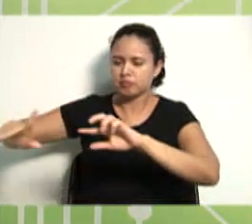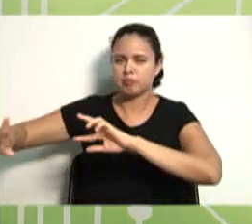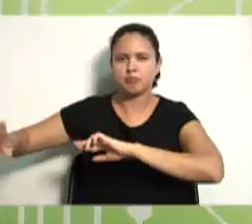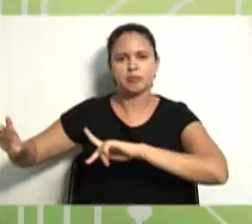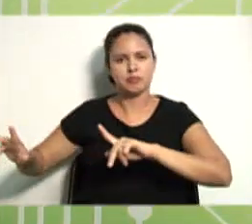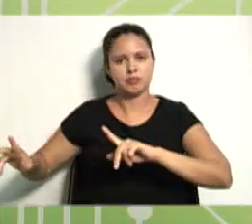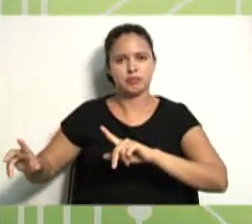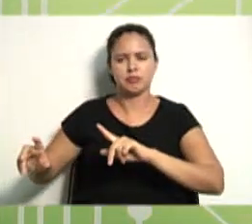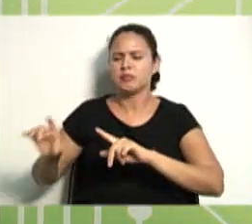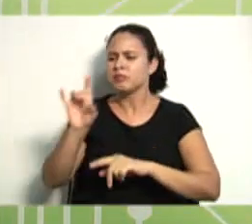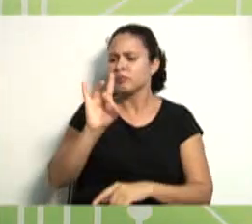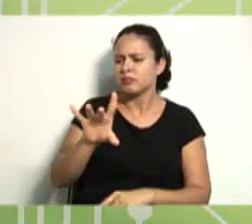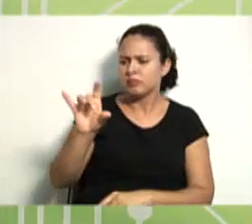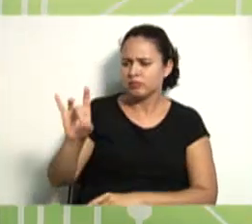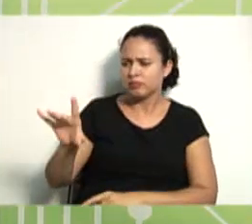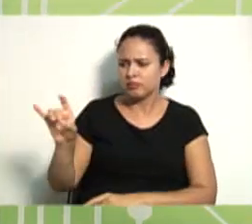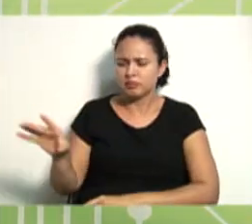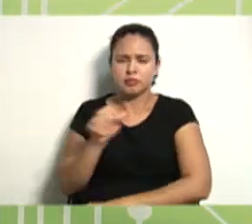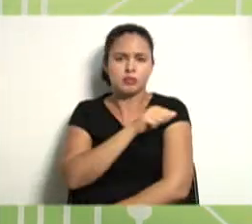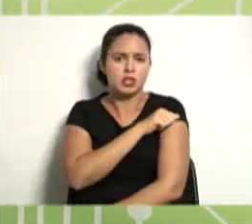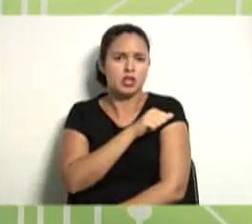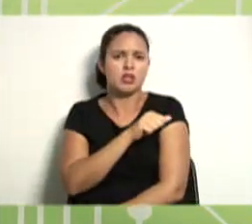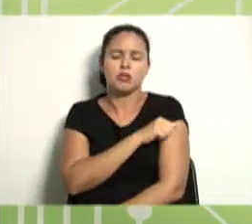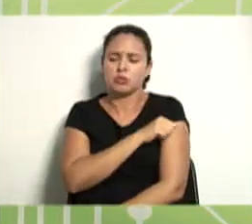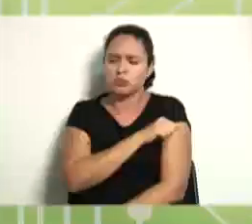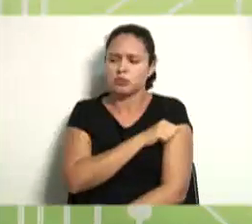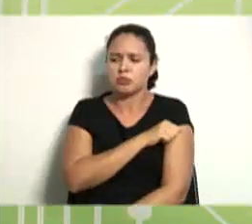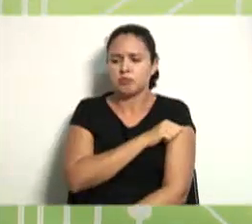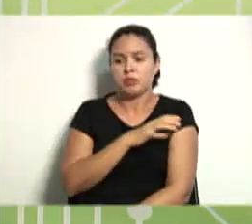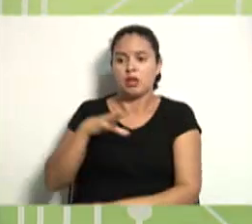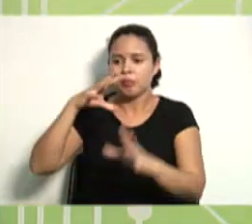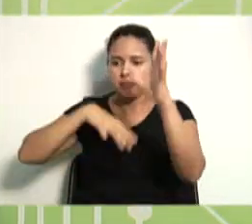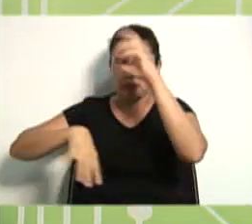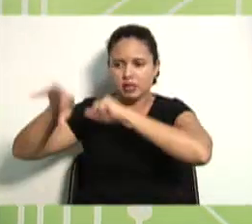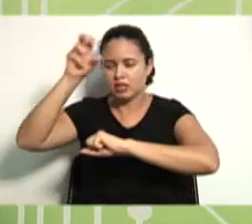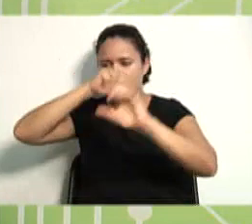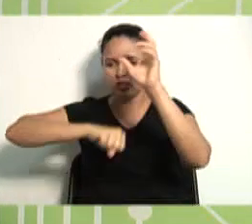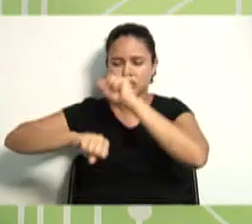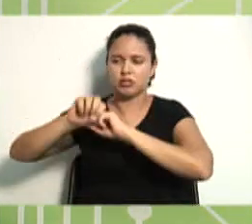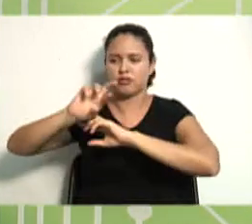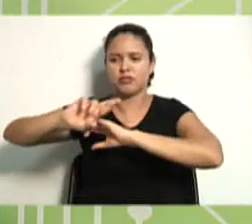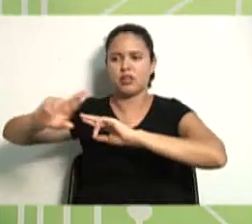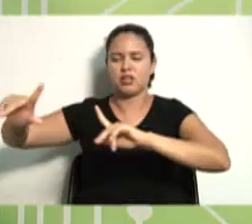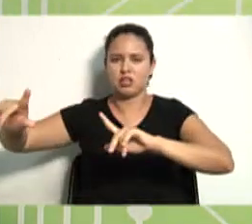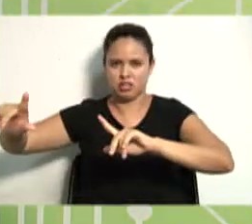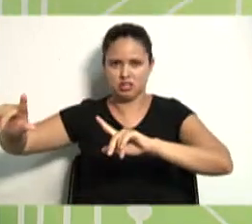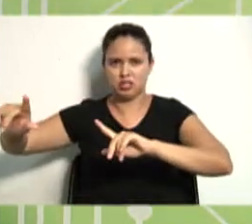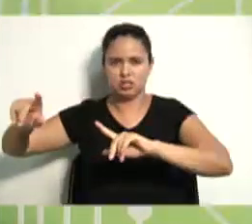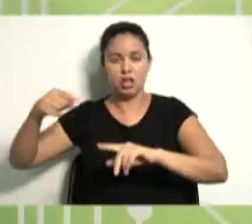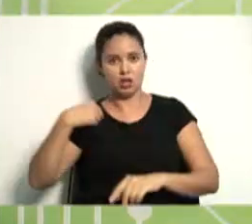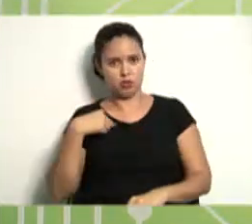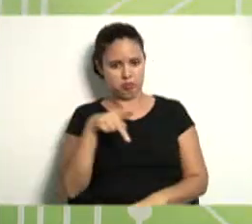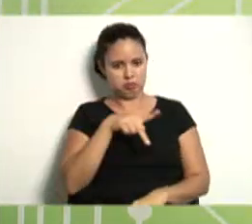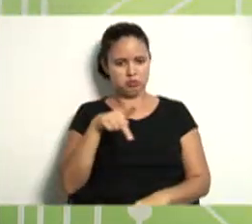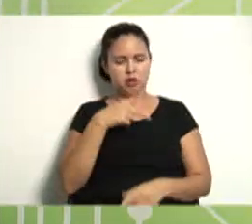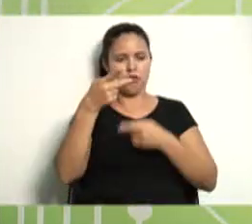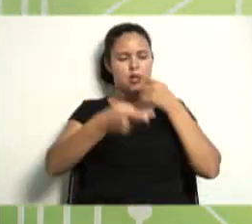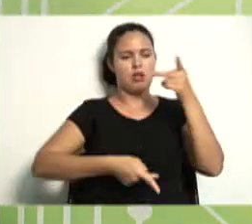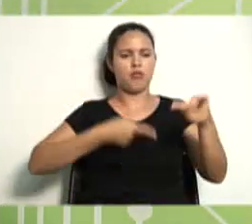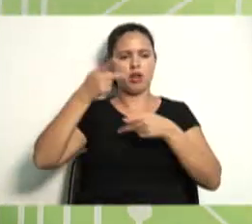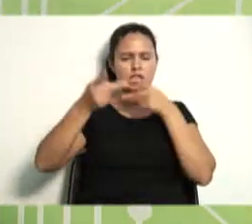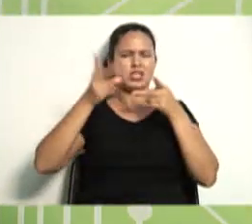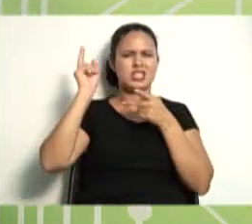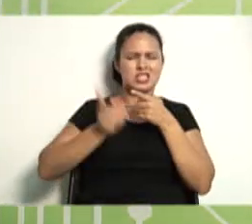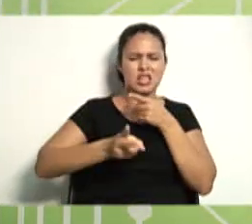uma aula de acordo com aquilo que ela aprendeu. E eu não vou ficar aqui falando eternamente. Acabou esse